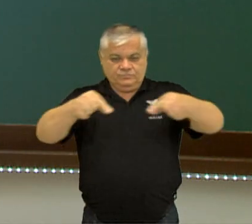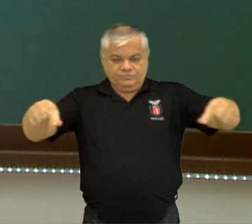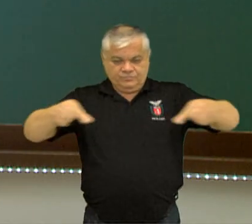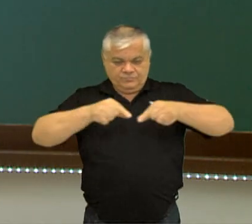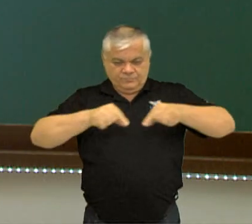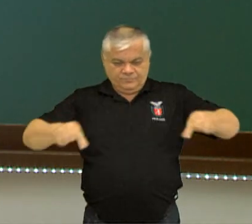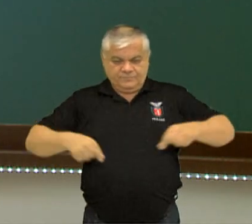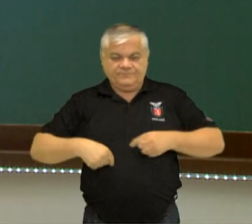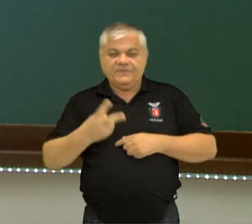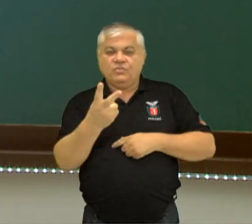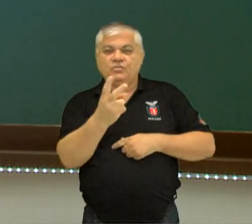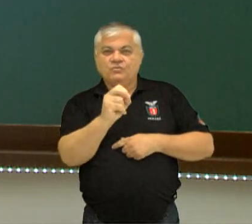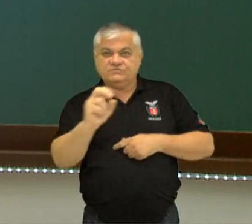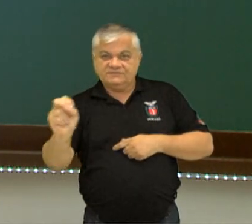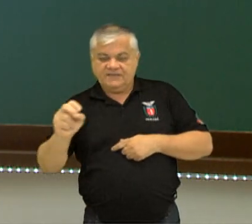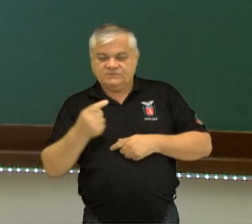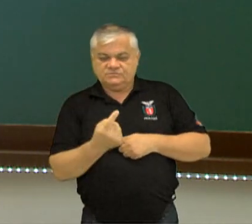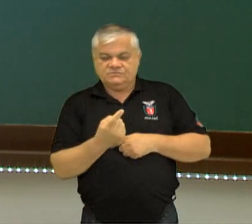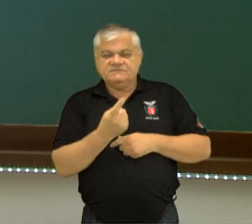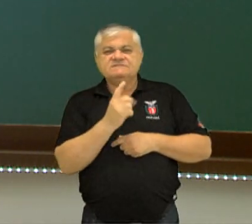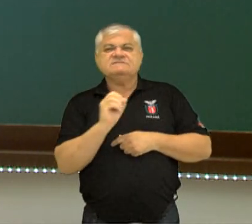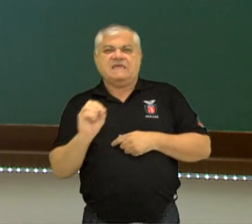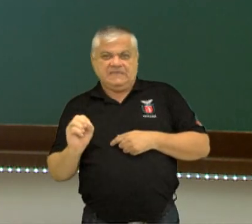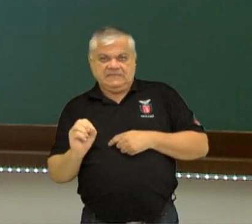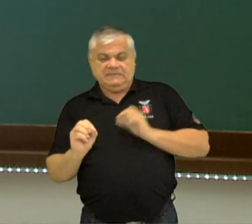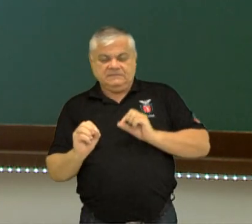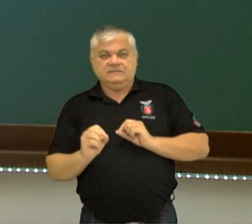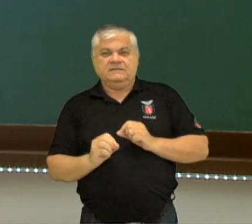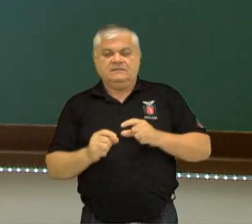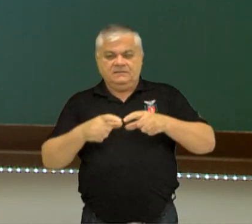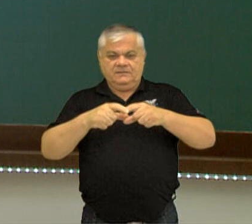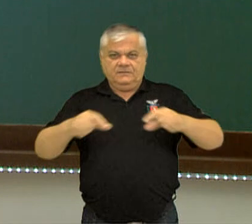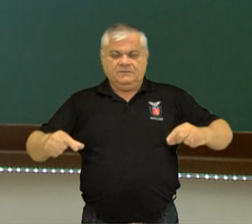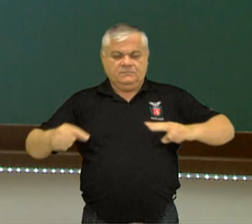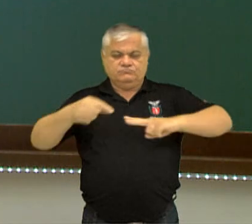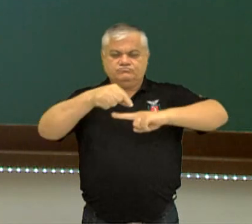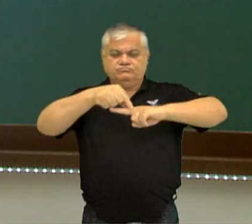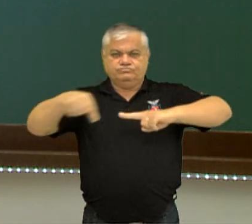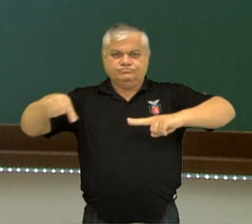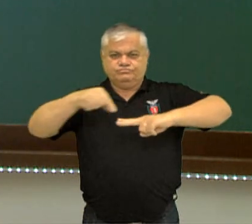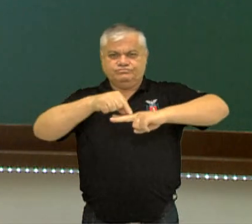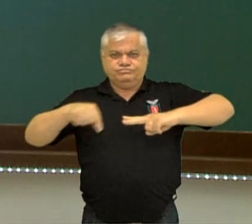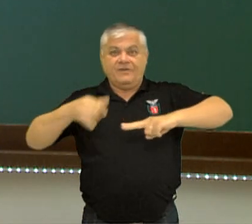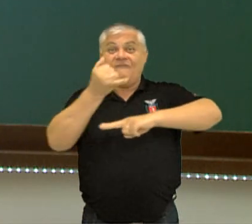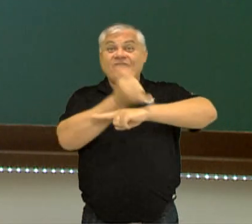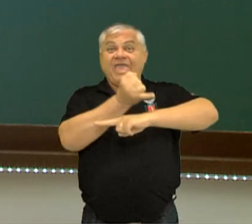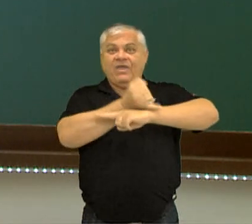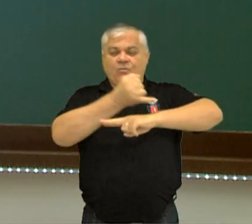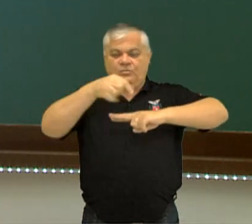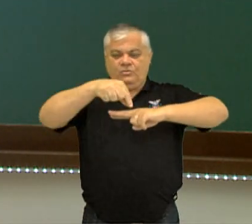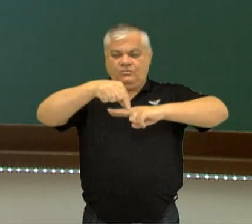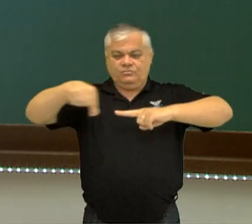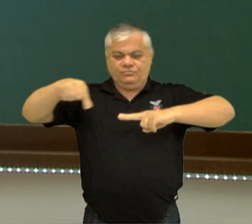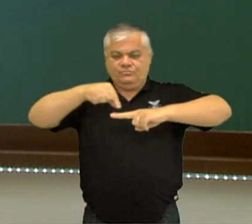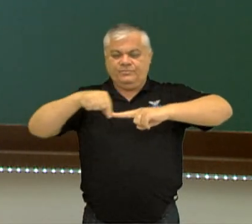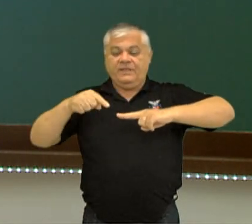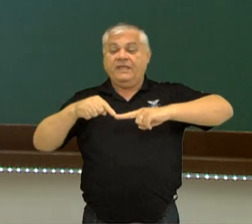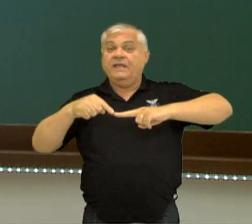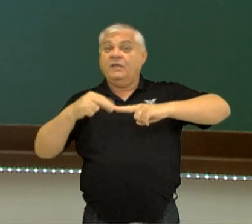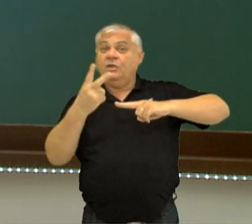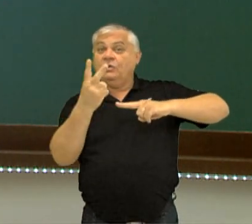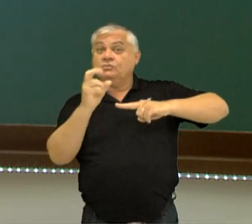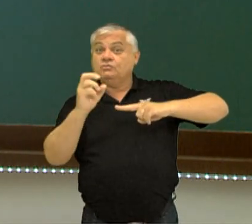200 Celsius e a outra a 100 Celsius, conforme a figura. Tem duas barrinhas, uma a 200 e outra a